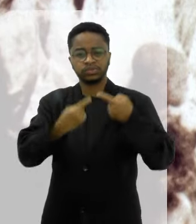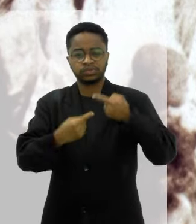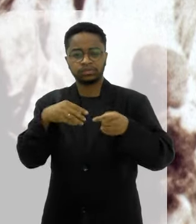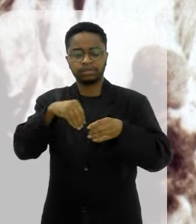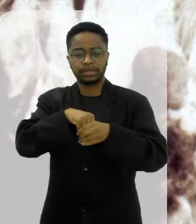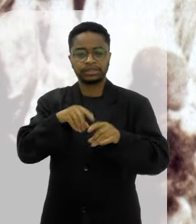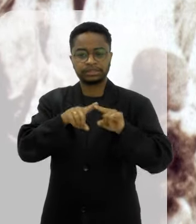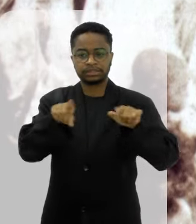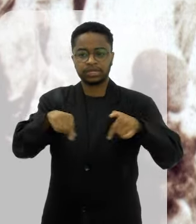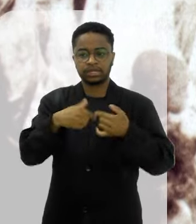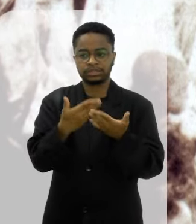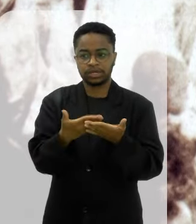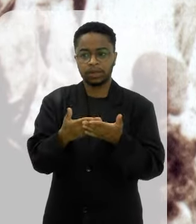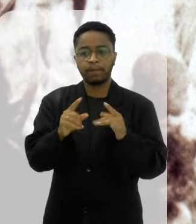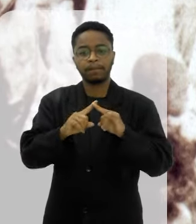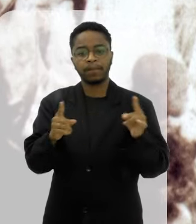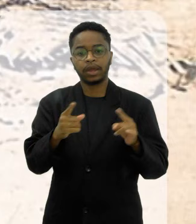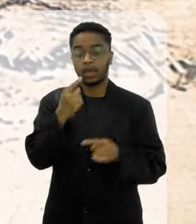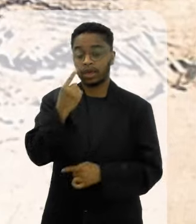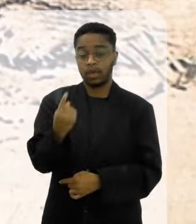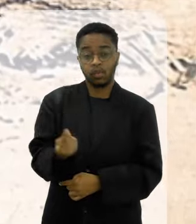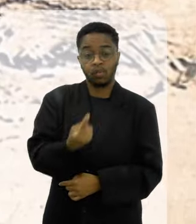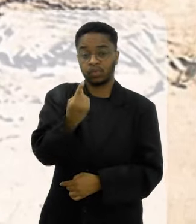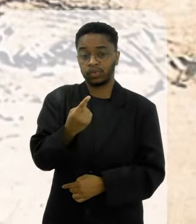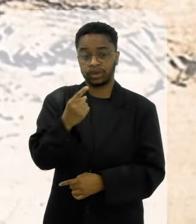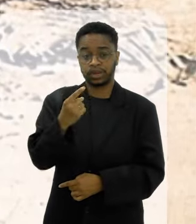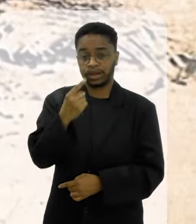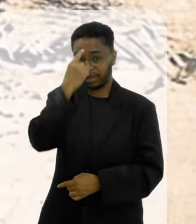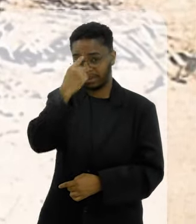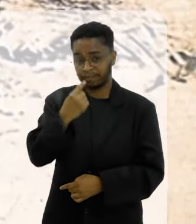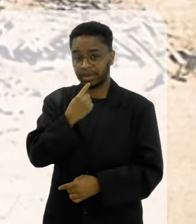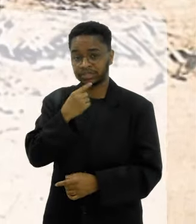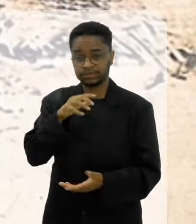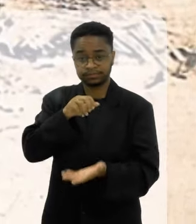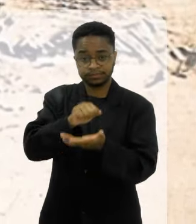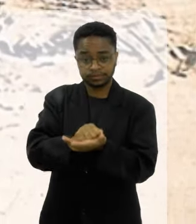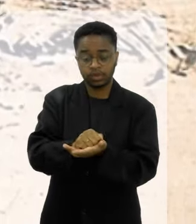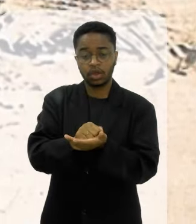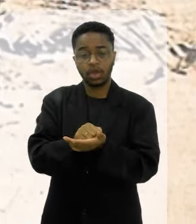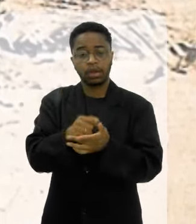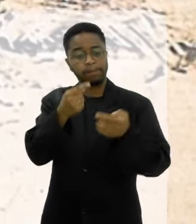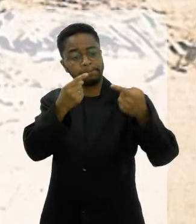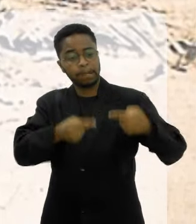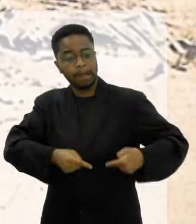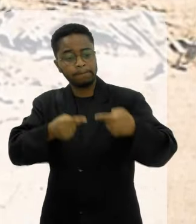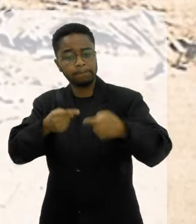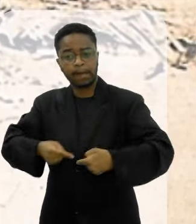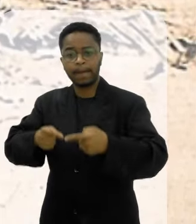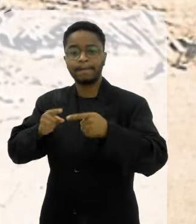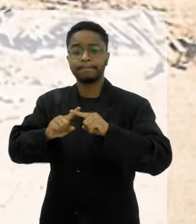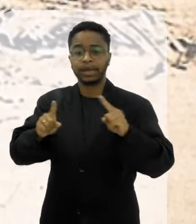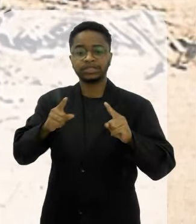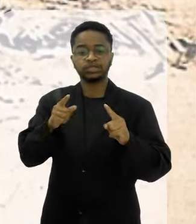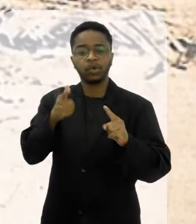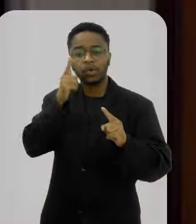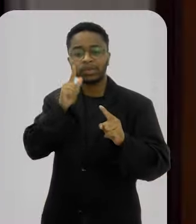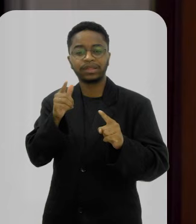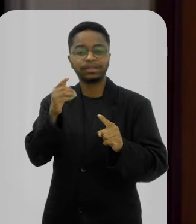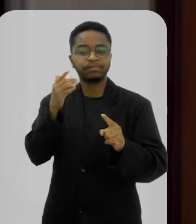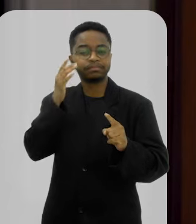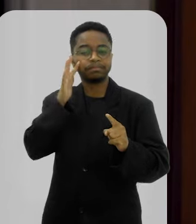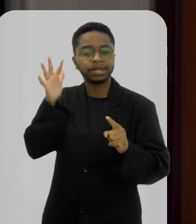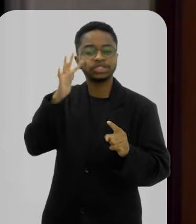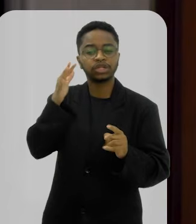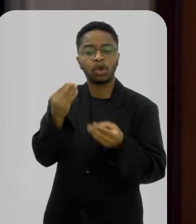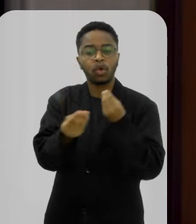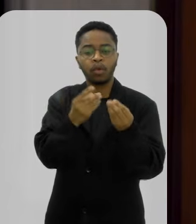em sala de aula, né? E como elas são as únicas imagens registradas desse conflito, isso aproxima os alunos, porque